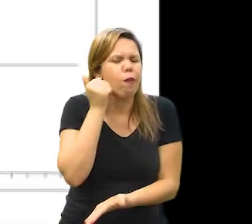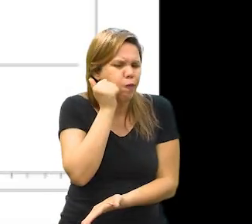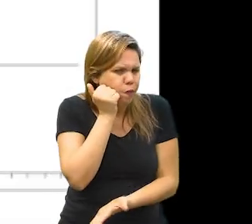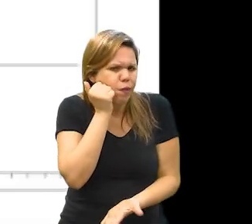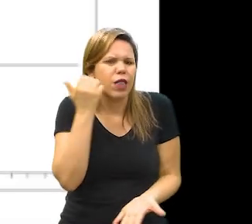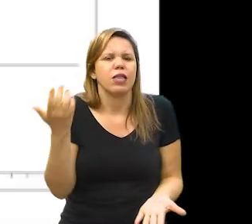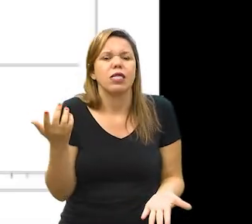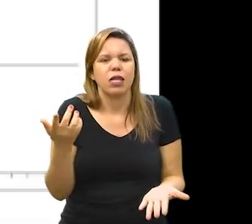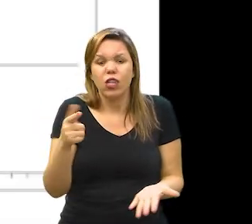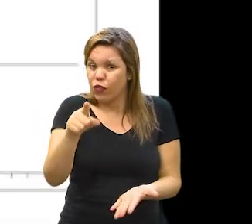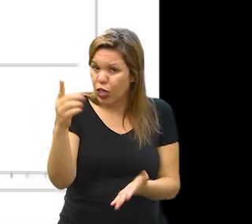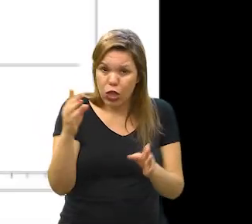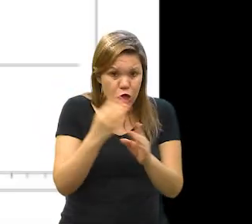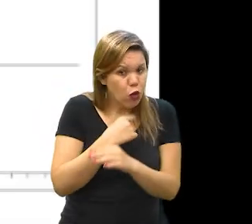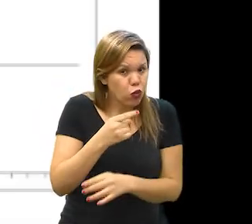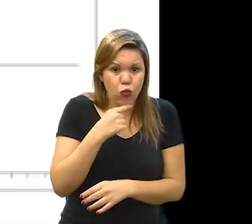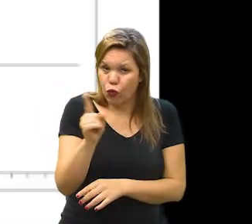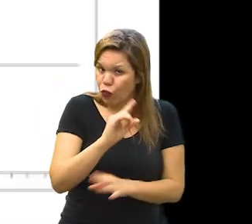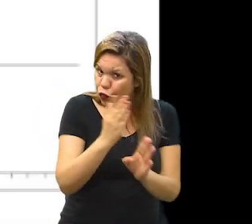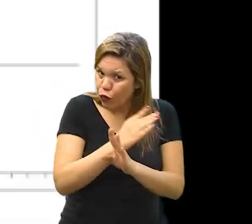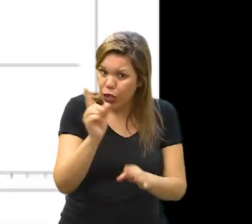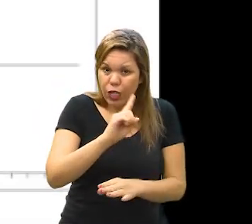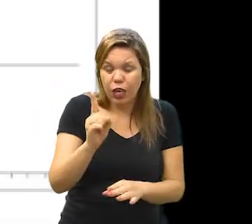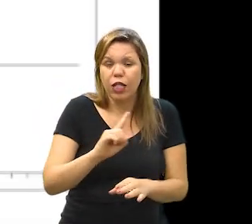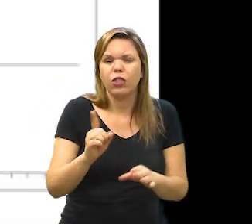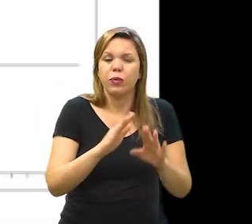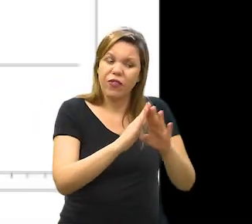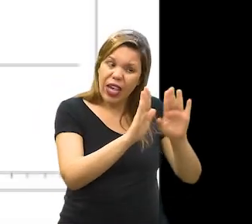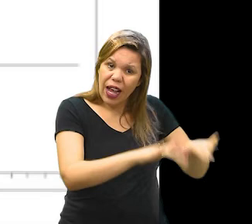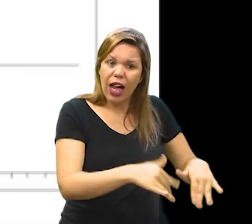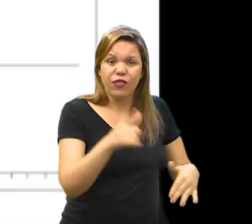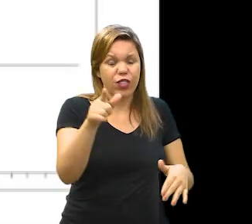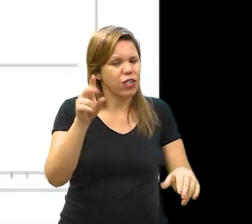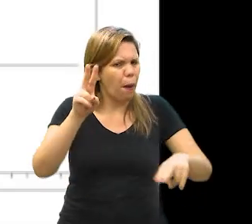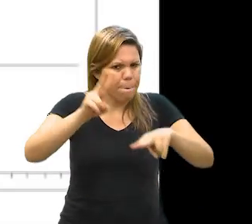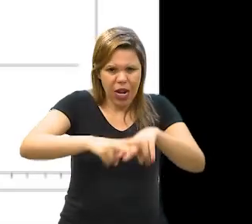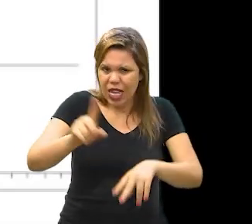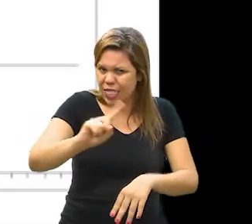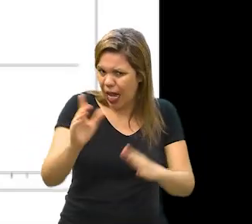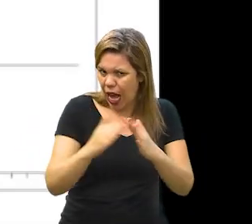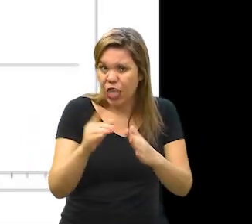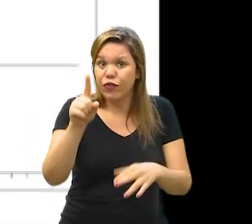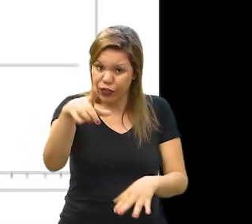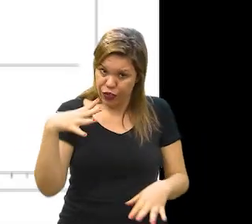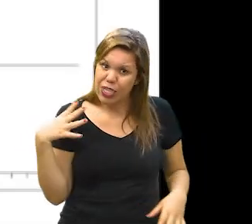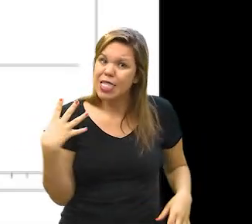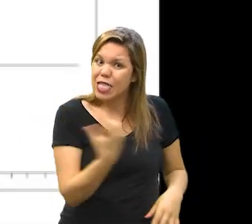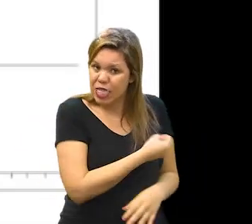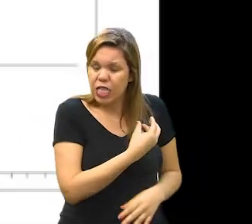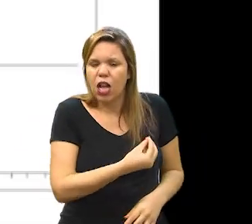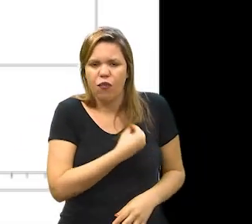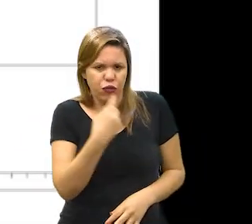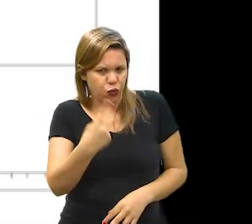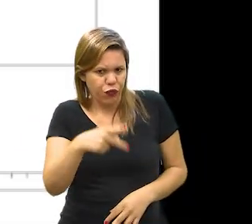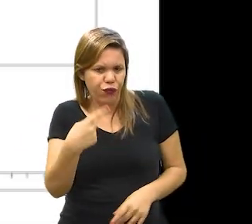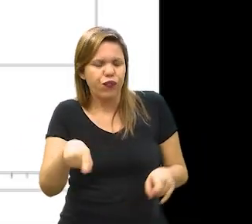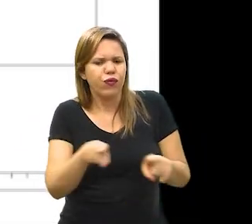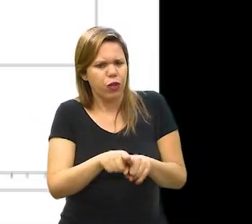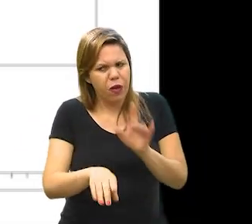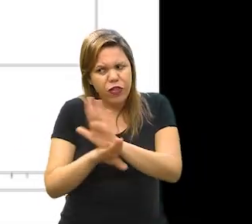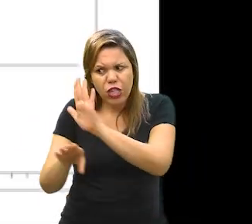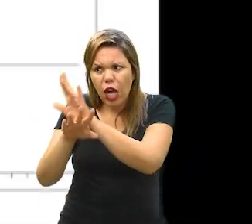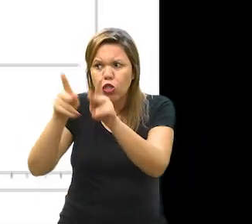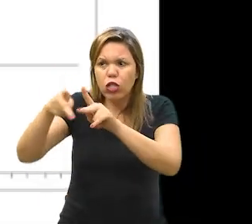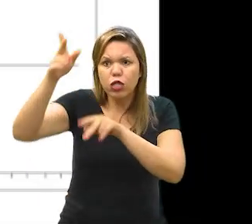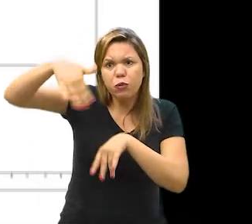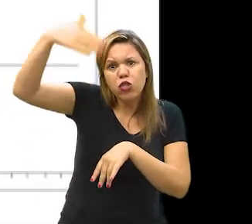da quarentena. Pense que nessas últimas semanas você não ficou preso em casa, você ficou a salvo em casa. E adicionalmente, você também está salvando